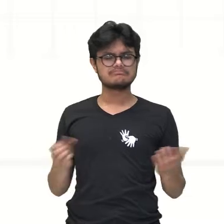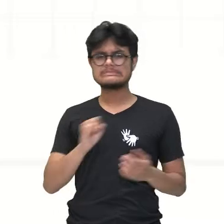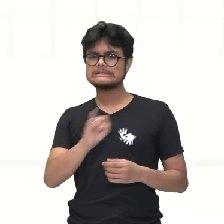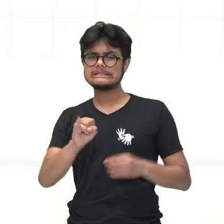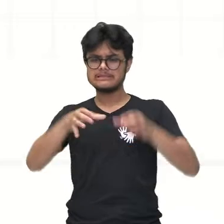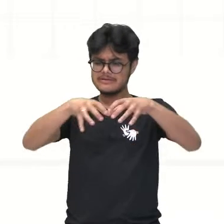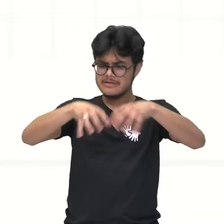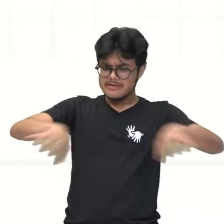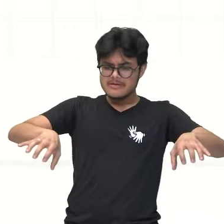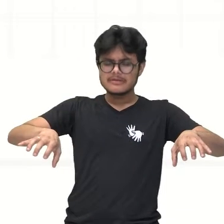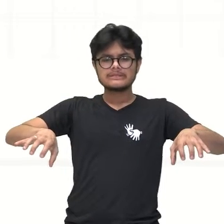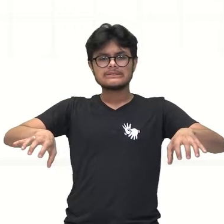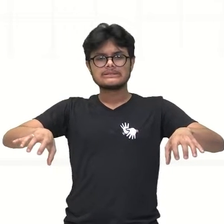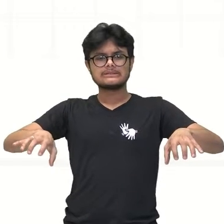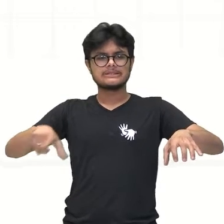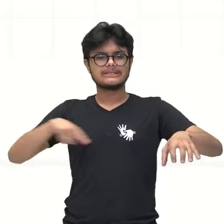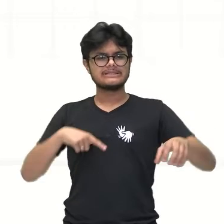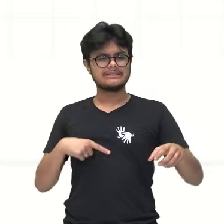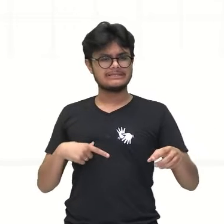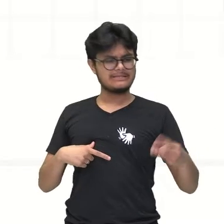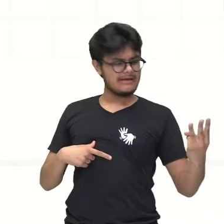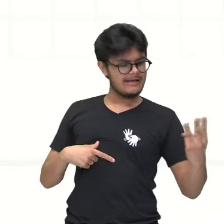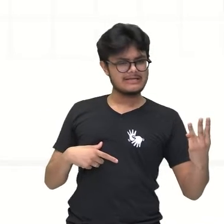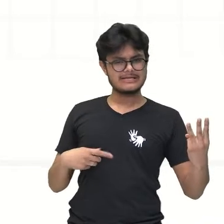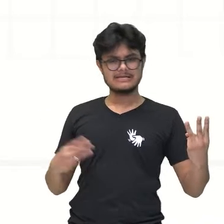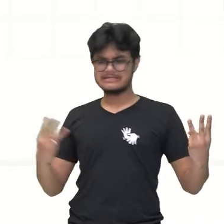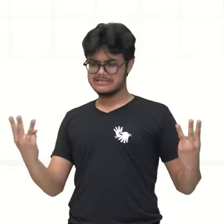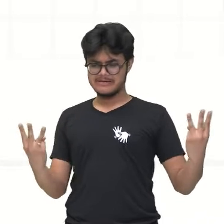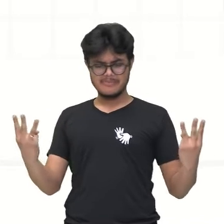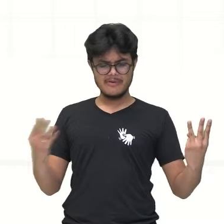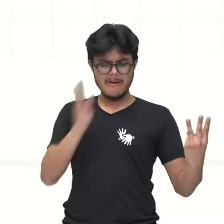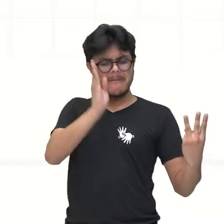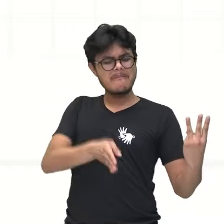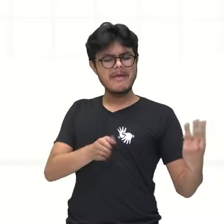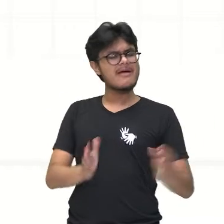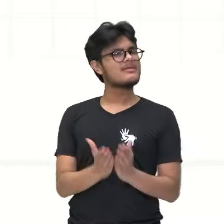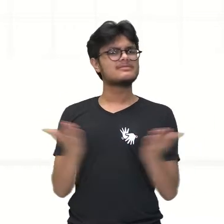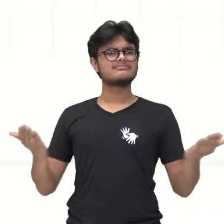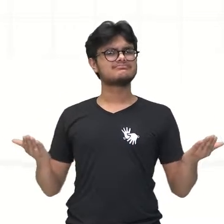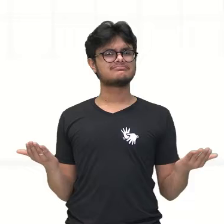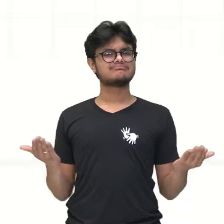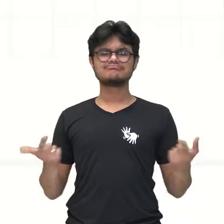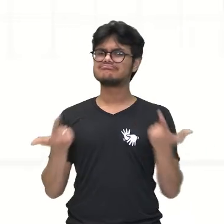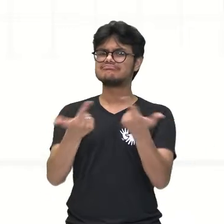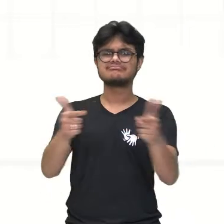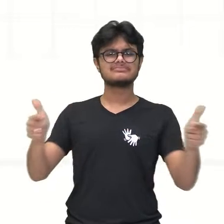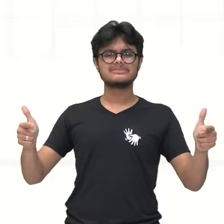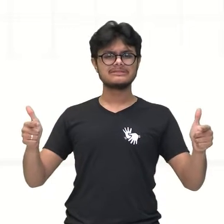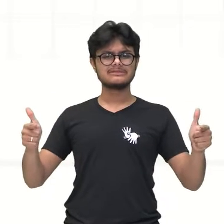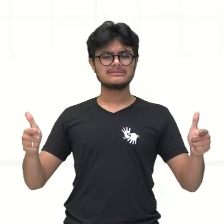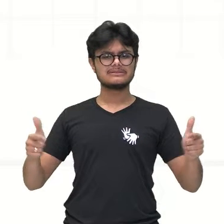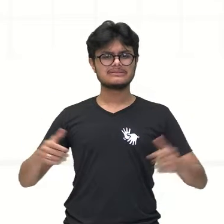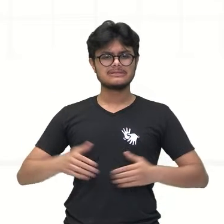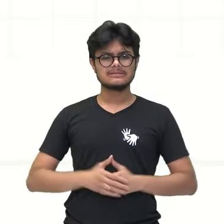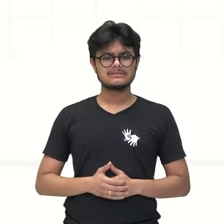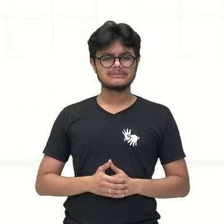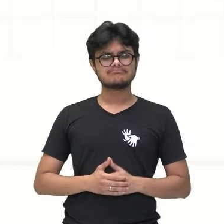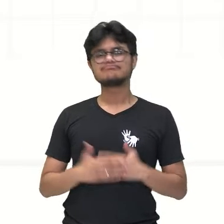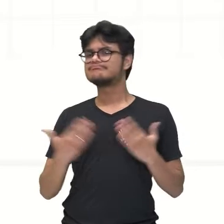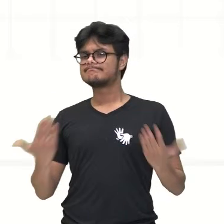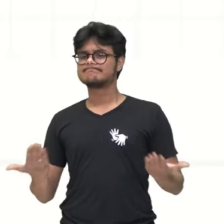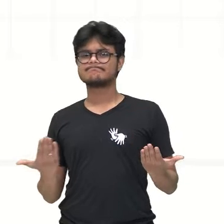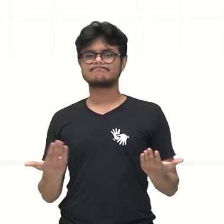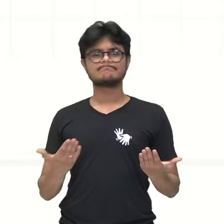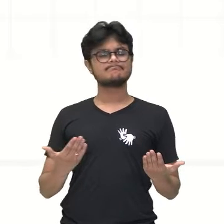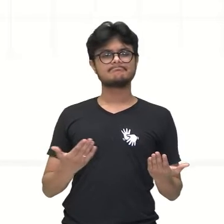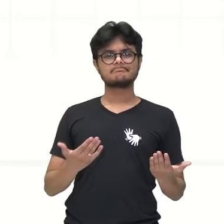aqui no meio, fica 3 para um lado e 3 para o outro. Então, não tem termo do meio, né? Porque não é uma